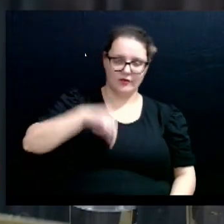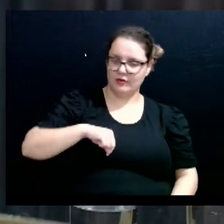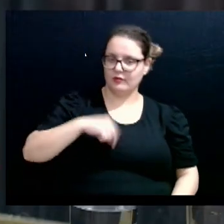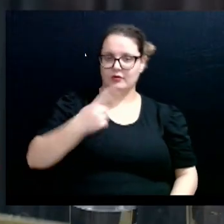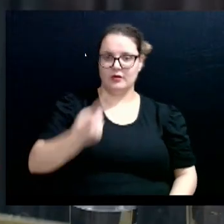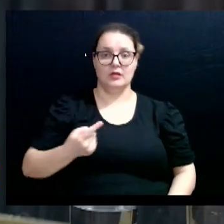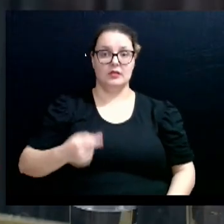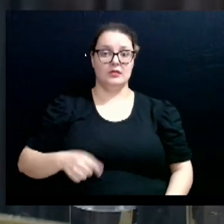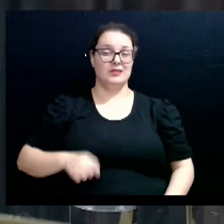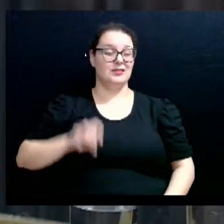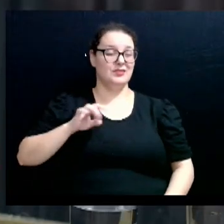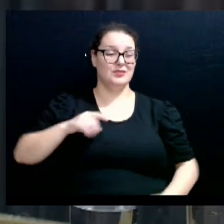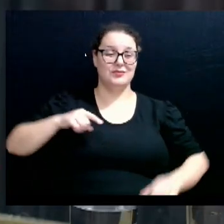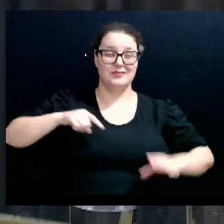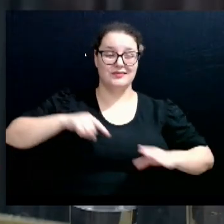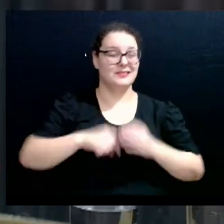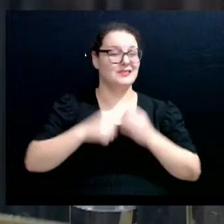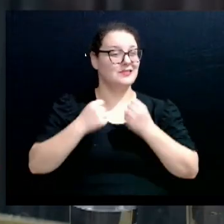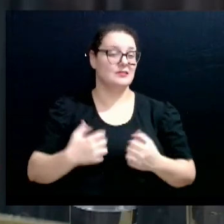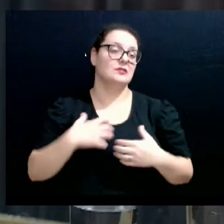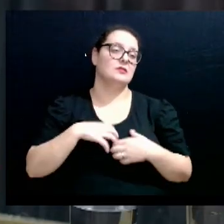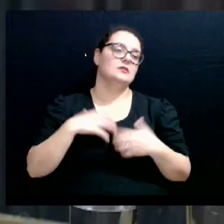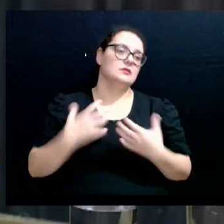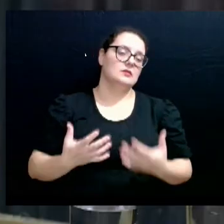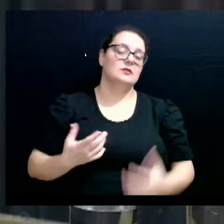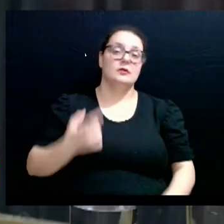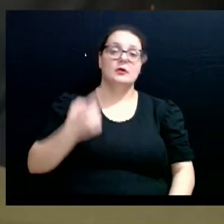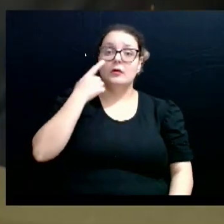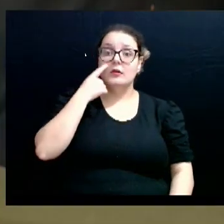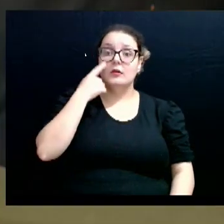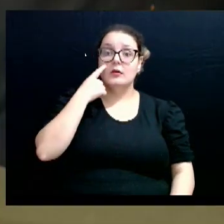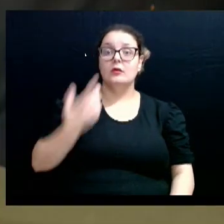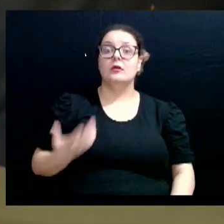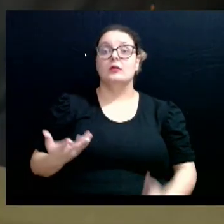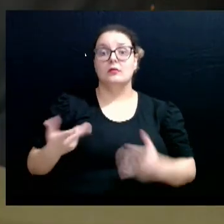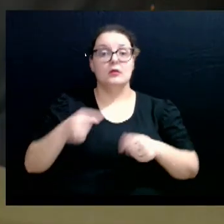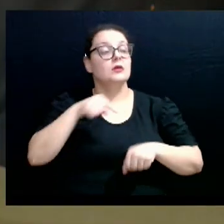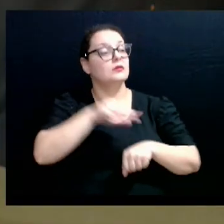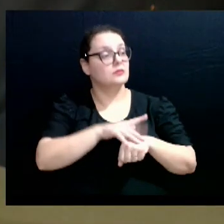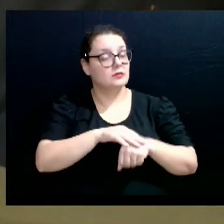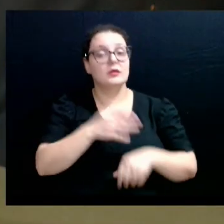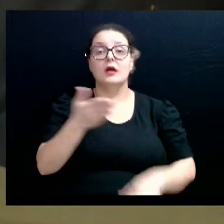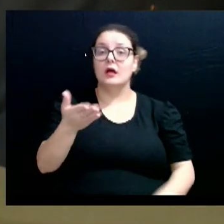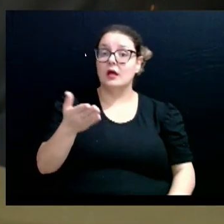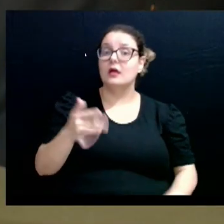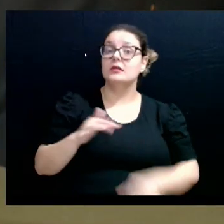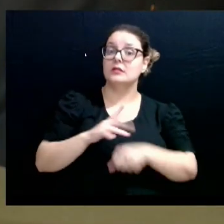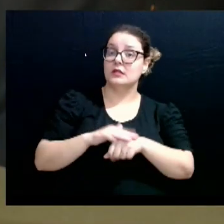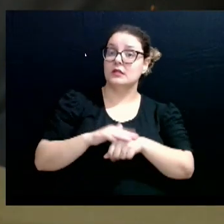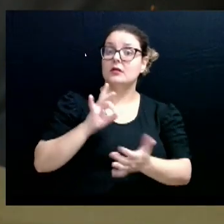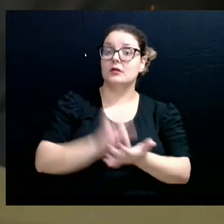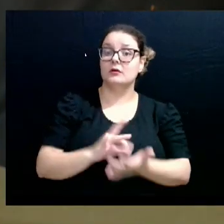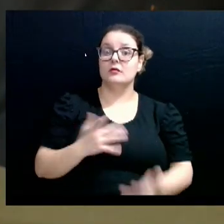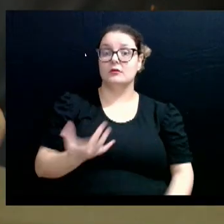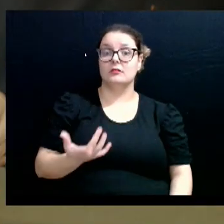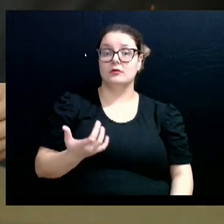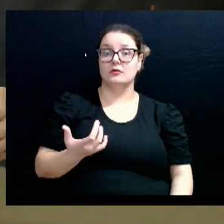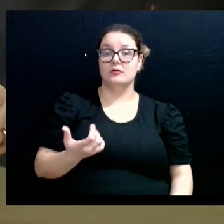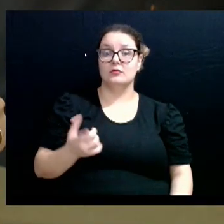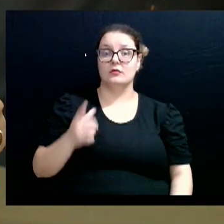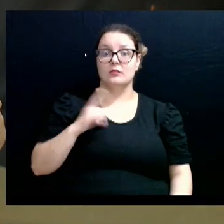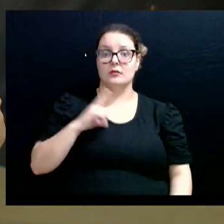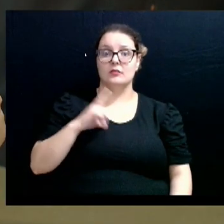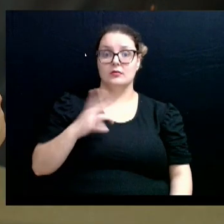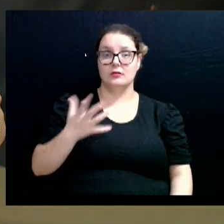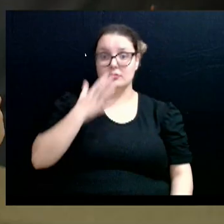esse sentimento, né, Olha só que e isso interess adoece. exatamente, e adoece mesmo. Eu tive dando uma olhada nas